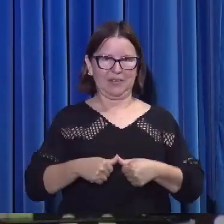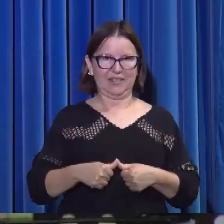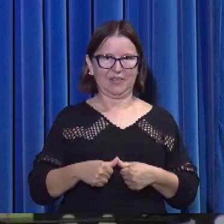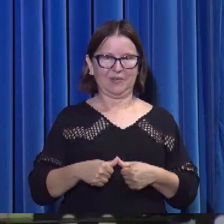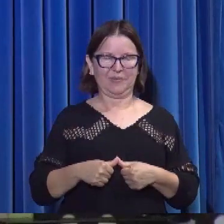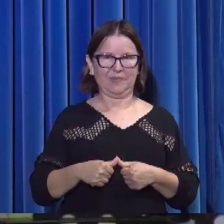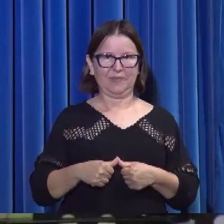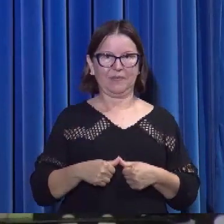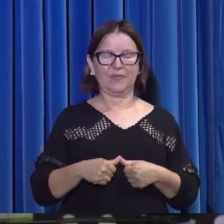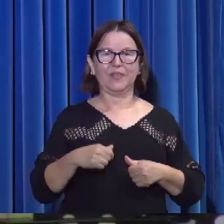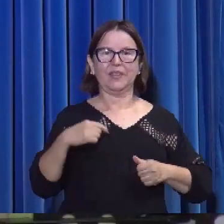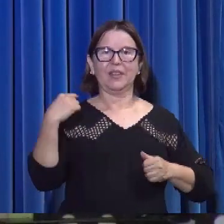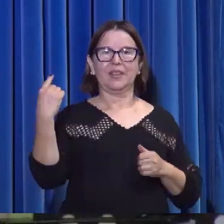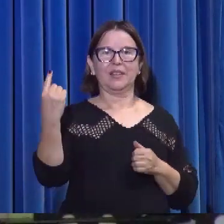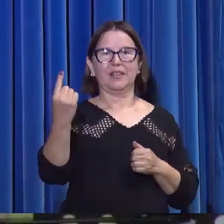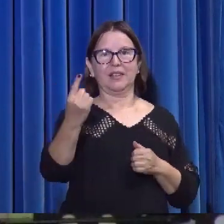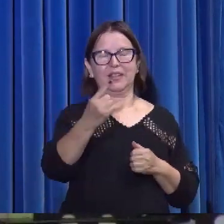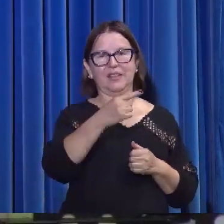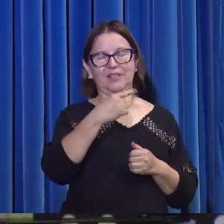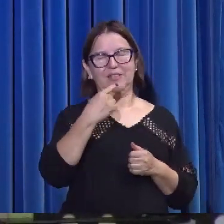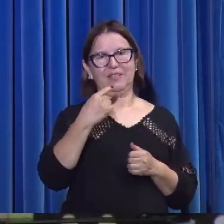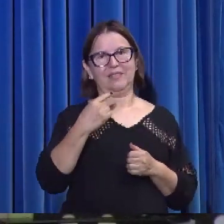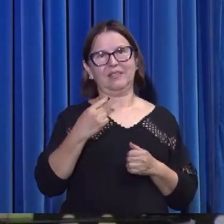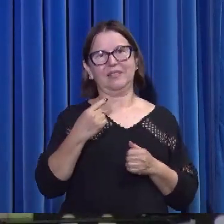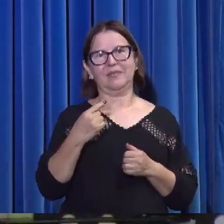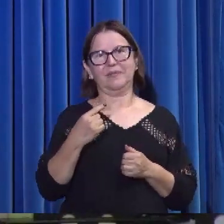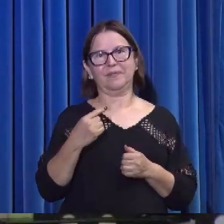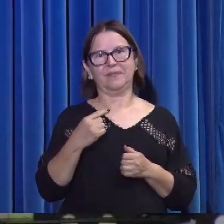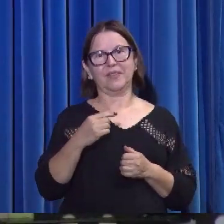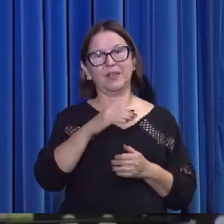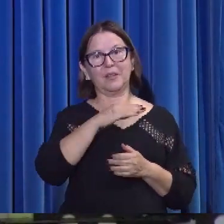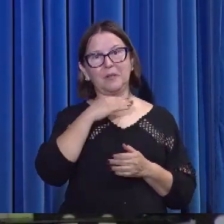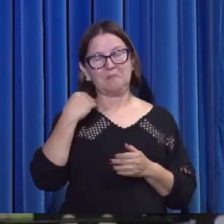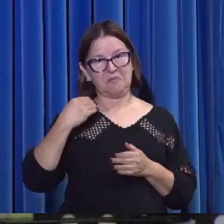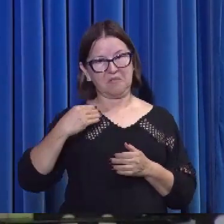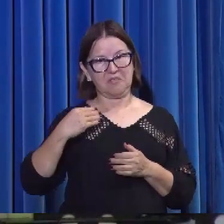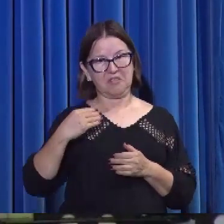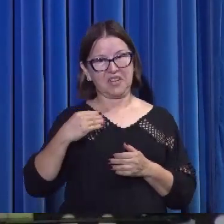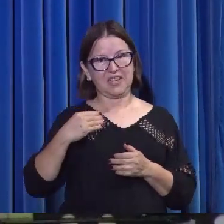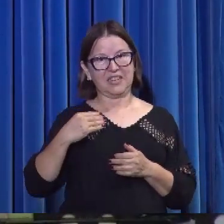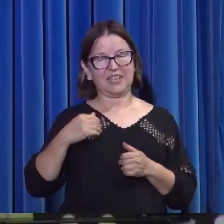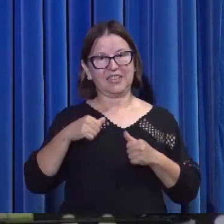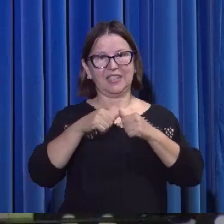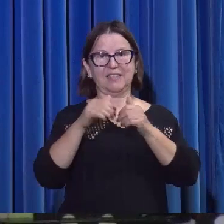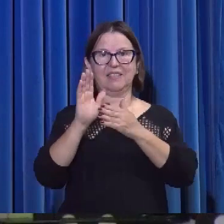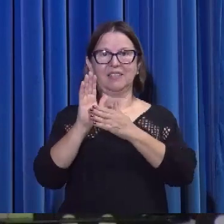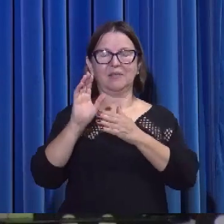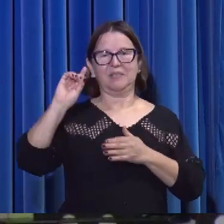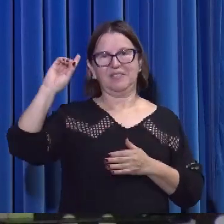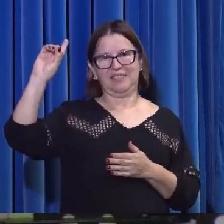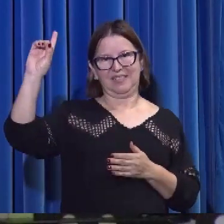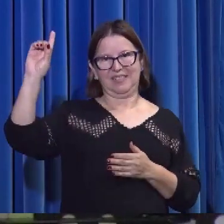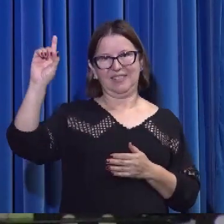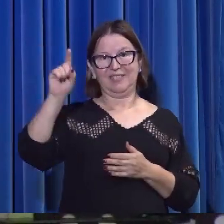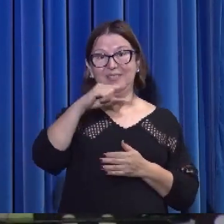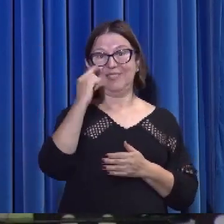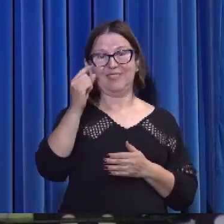a vigilância peculiar do nosso exaltado Senhor e Salvador.